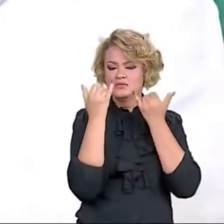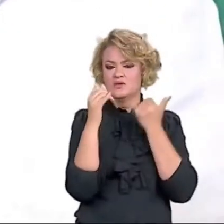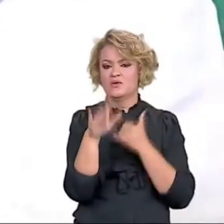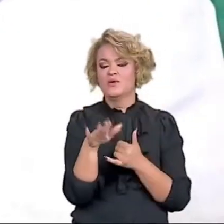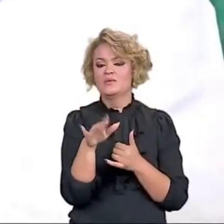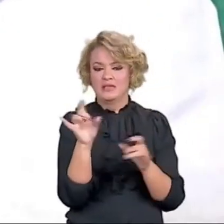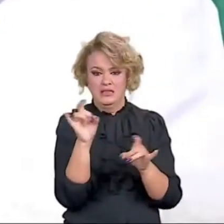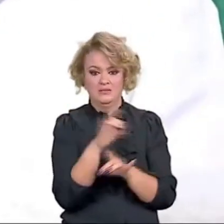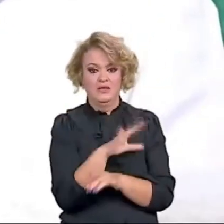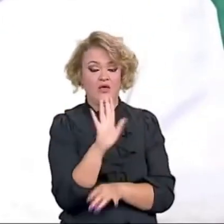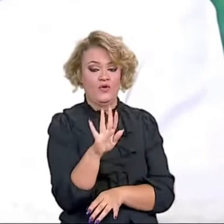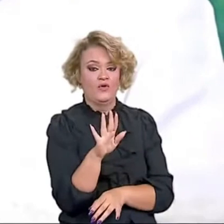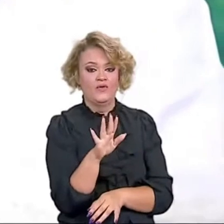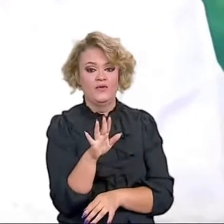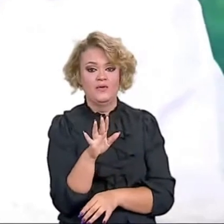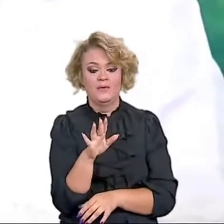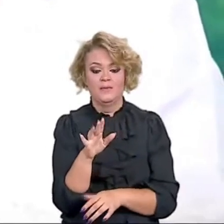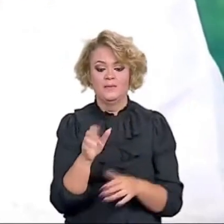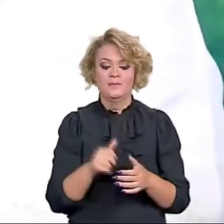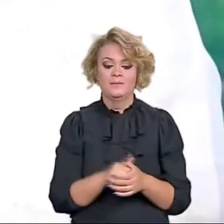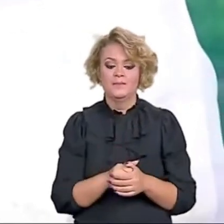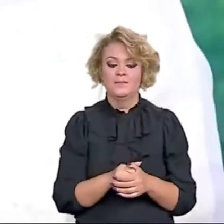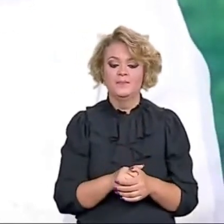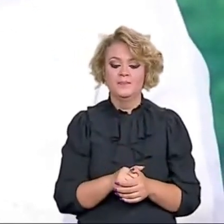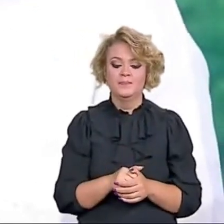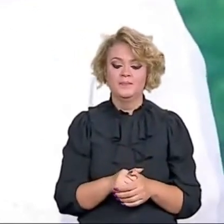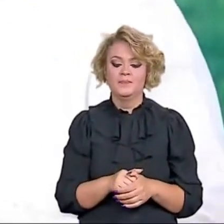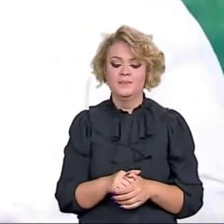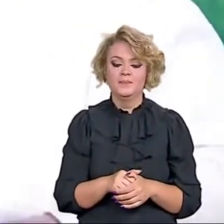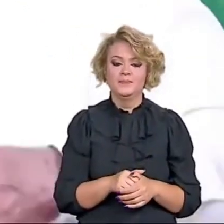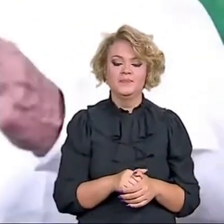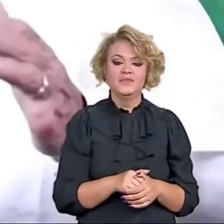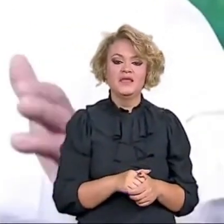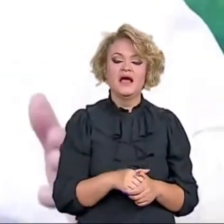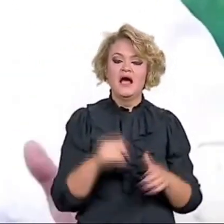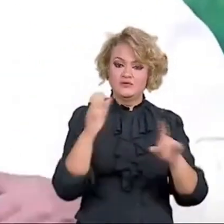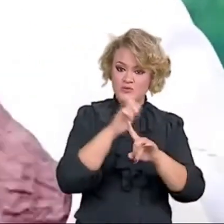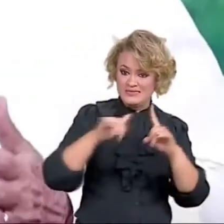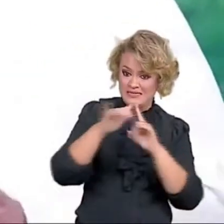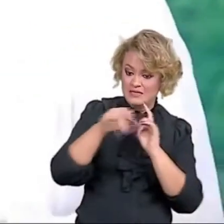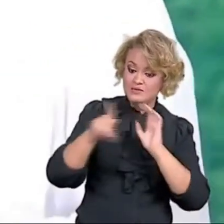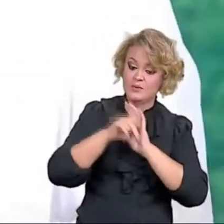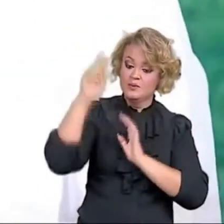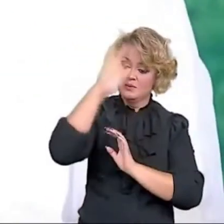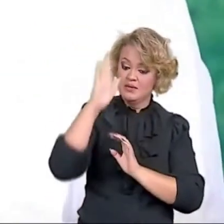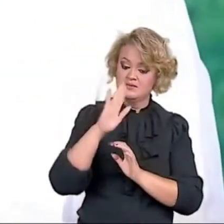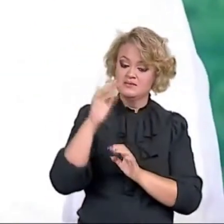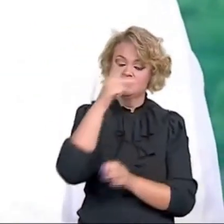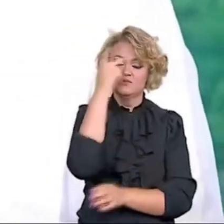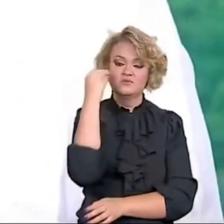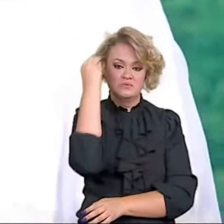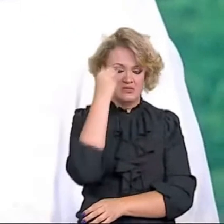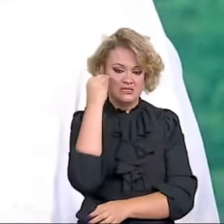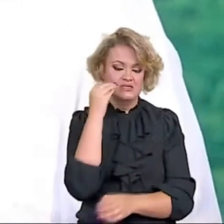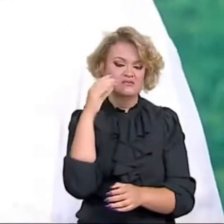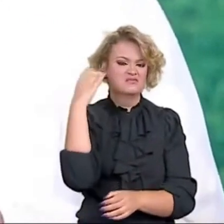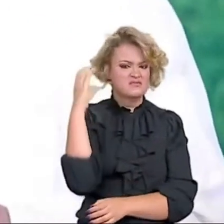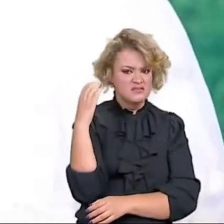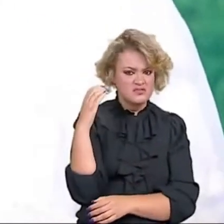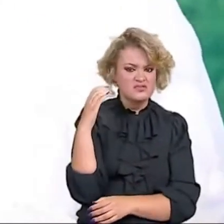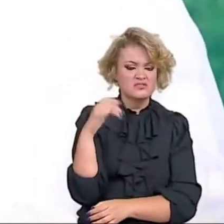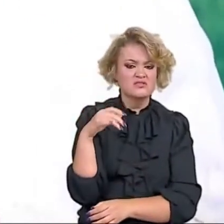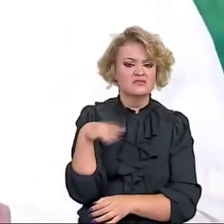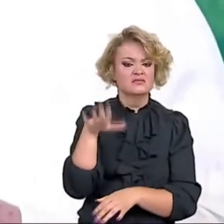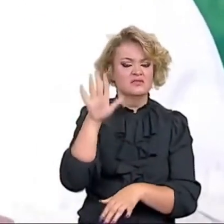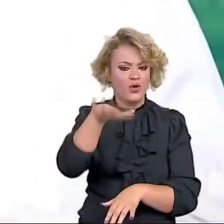programa. Eu quero que a sociedade brasileira, dos especialistas, dos cientistas,